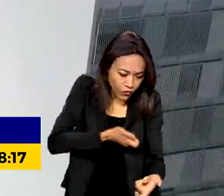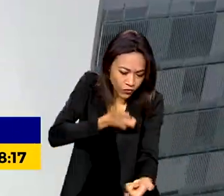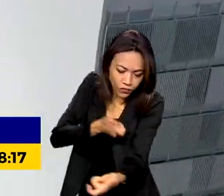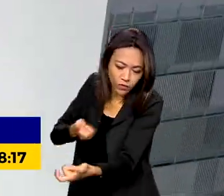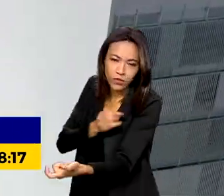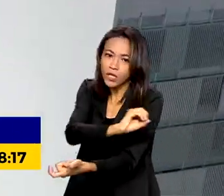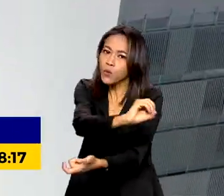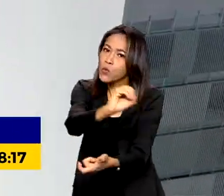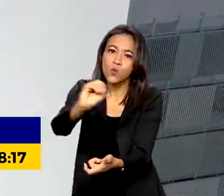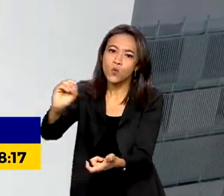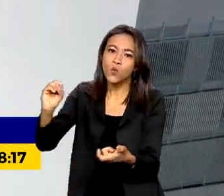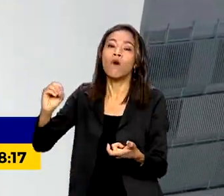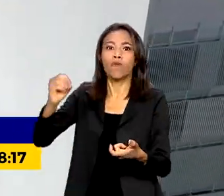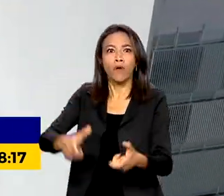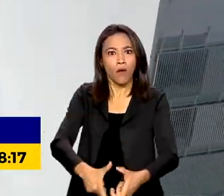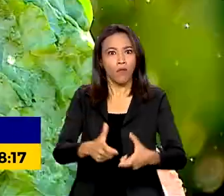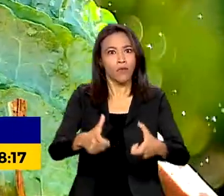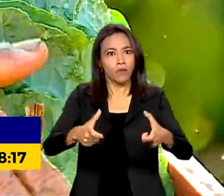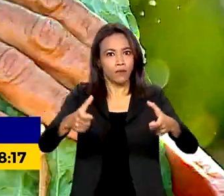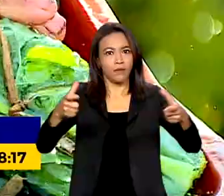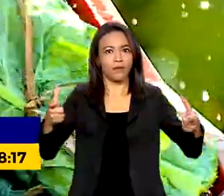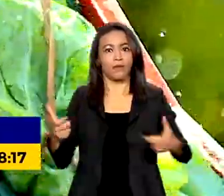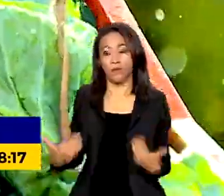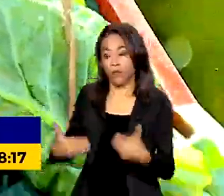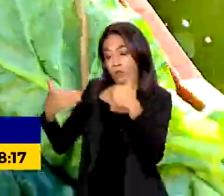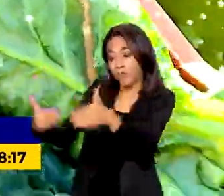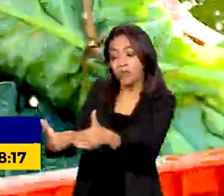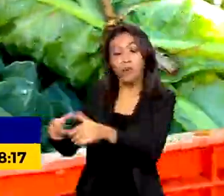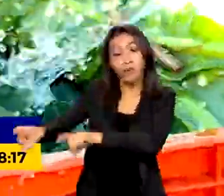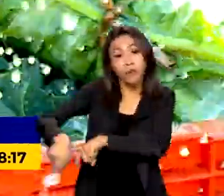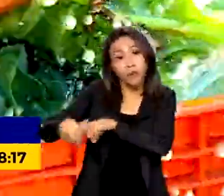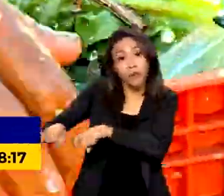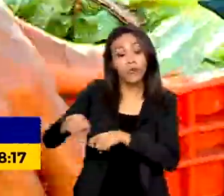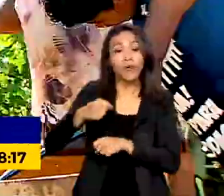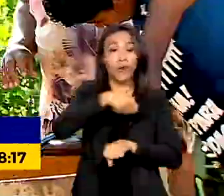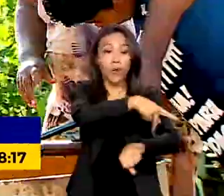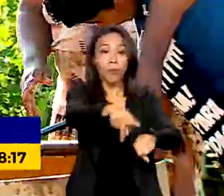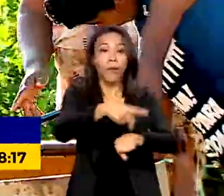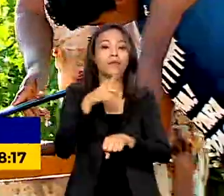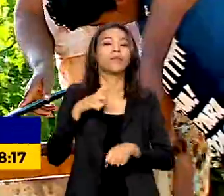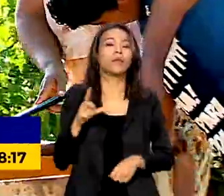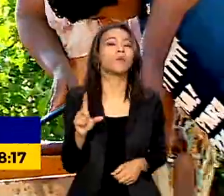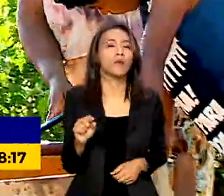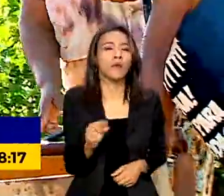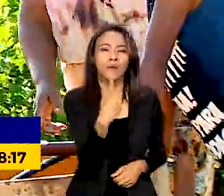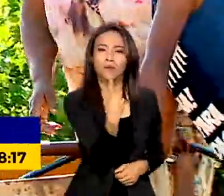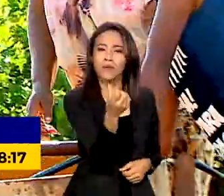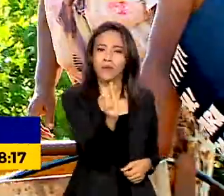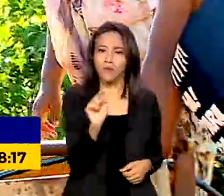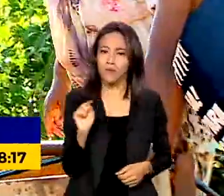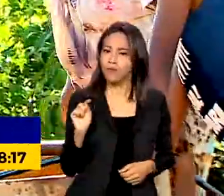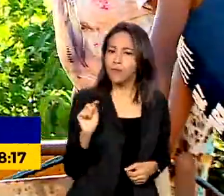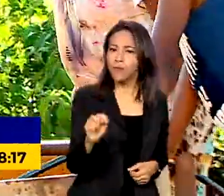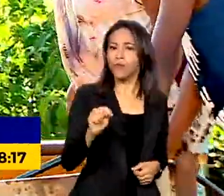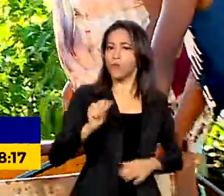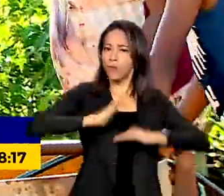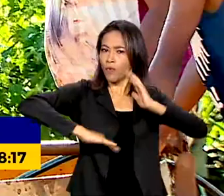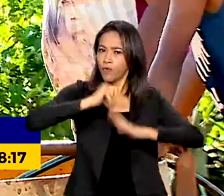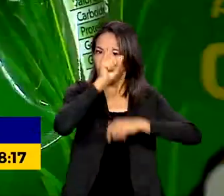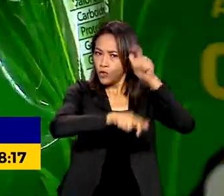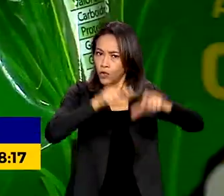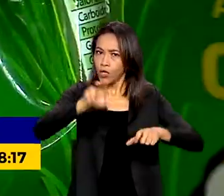de acordo com o Ministério da Agricultura o país já conta com cerca de 16 mil produtores orgânicos